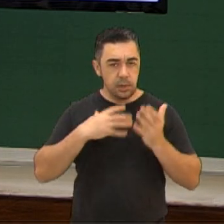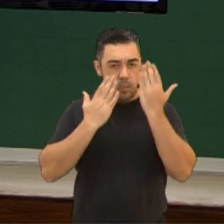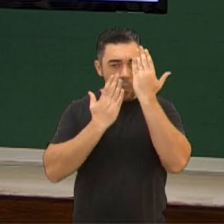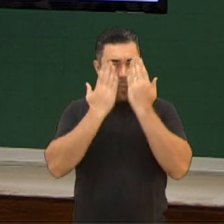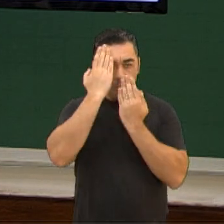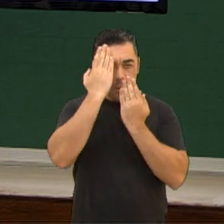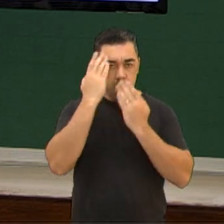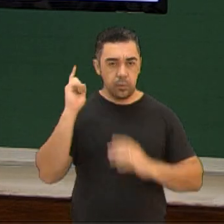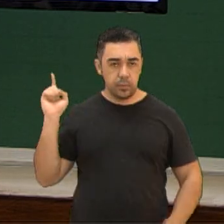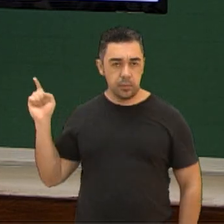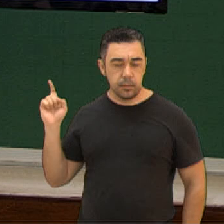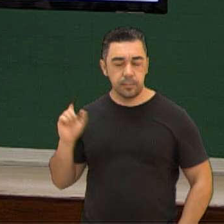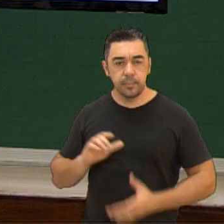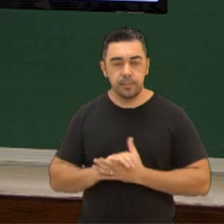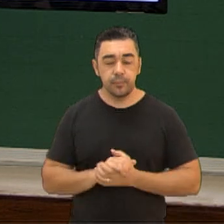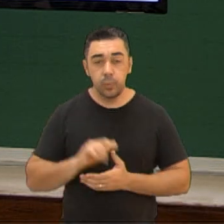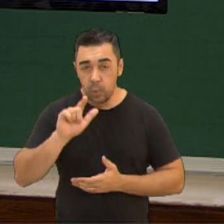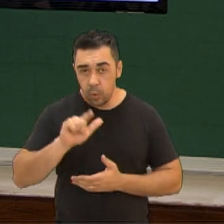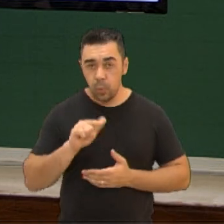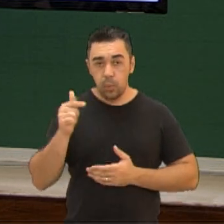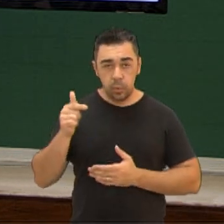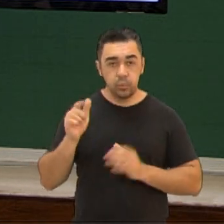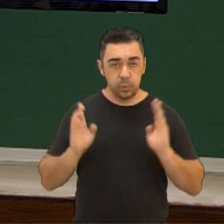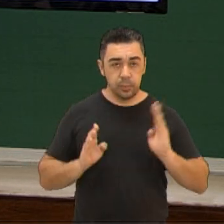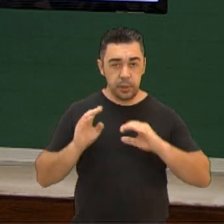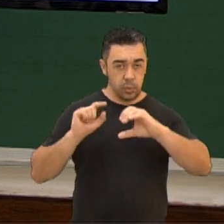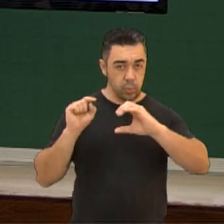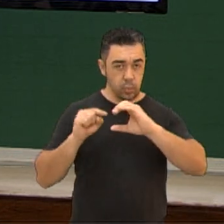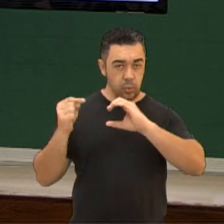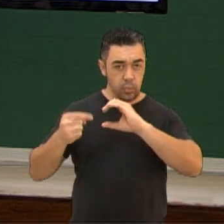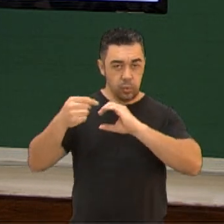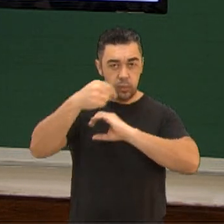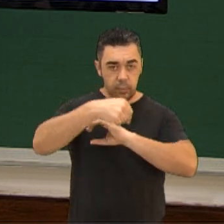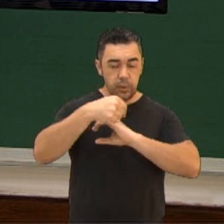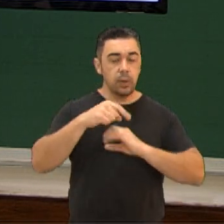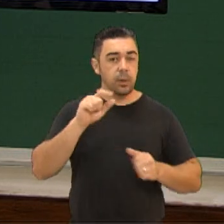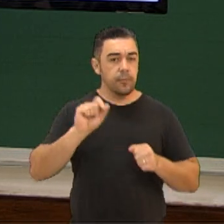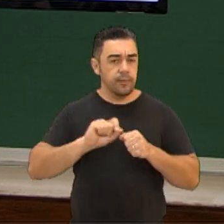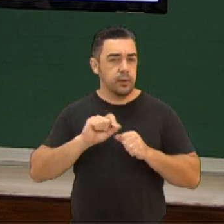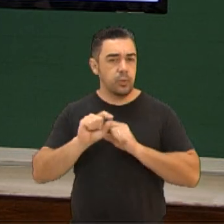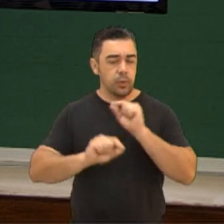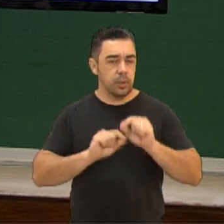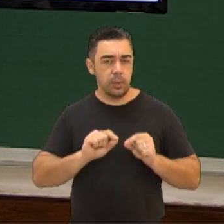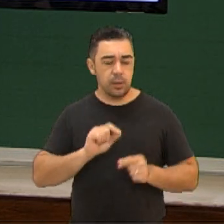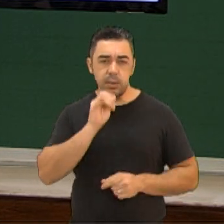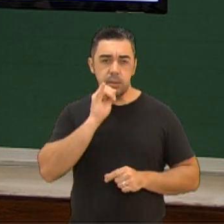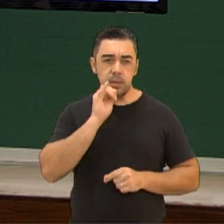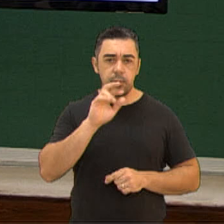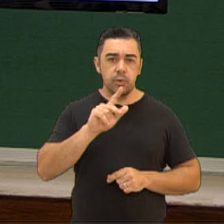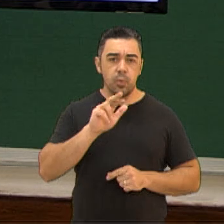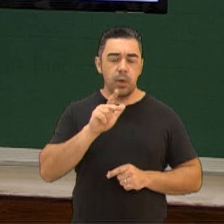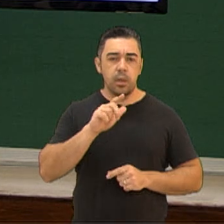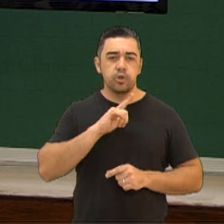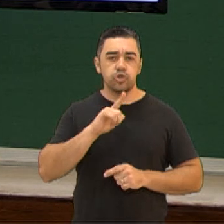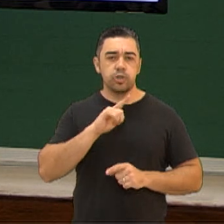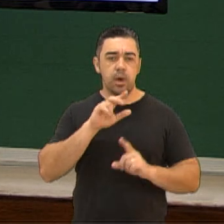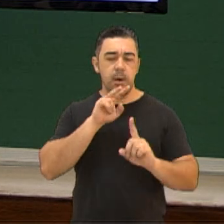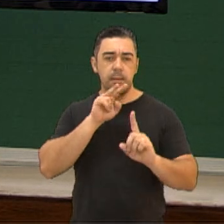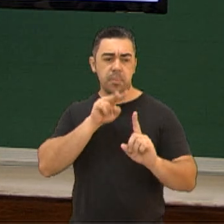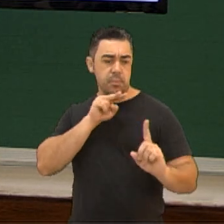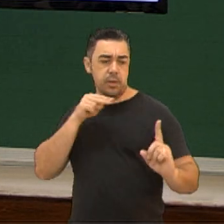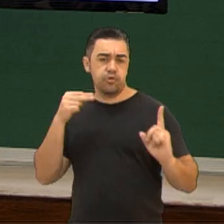imagem. Outra coisa que o cubismo fazia era não tinha ilusão de perspectiva, era o contrário,